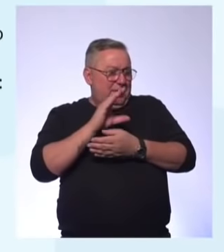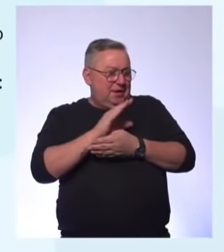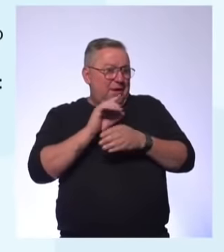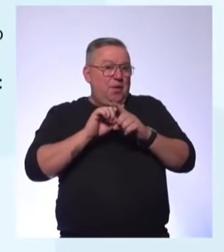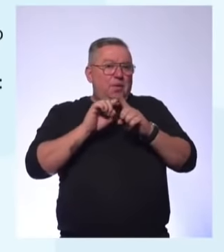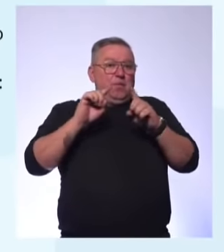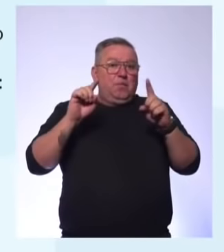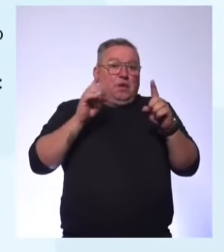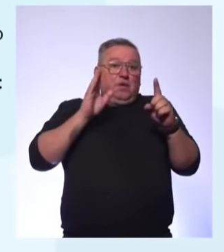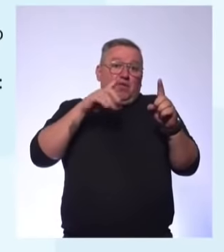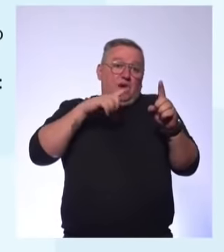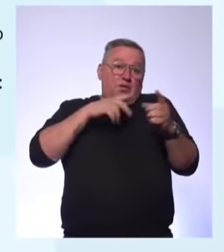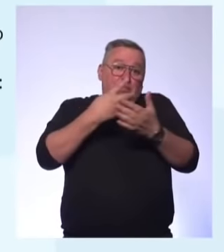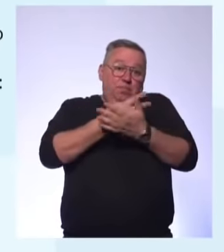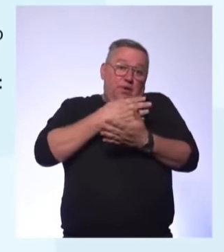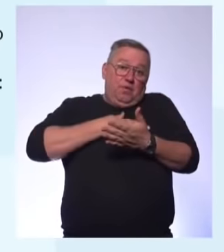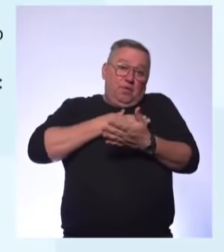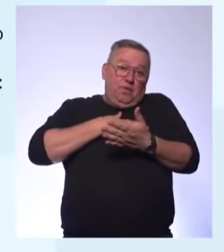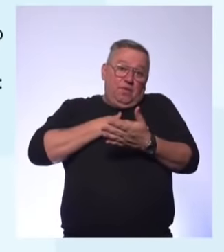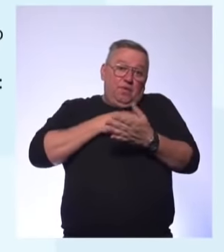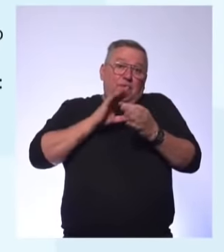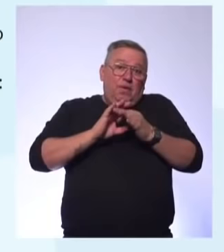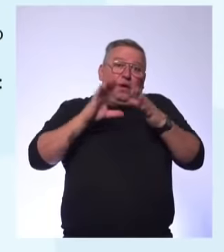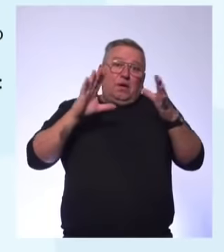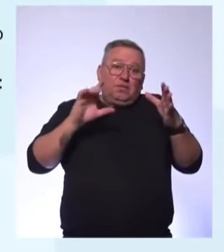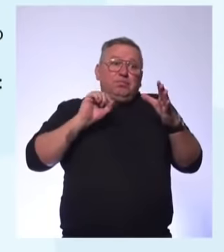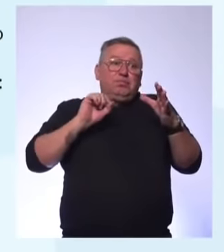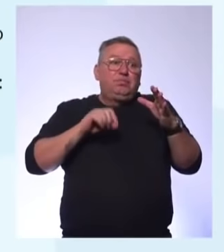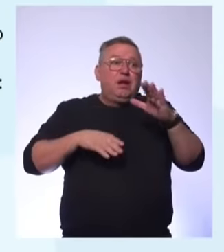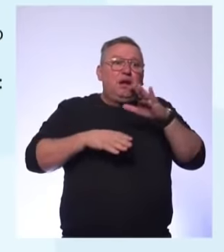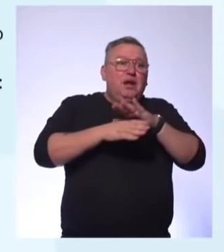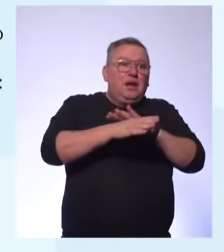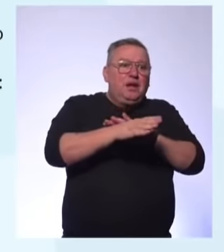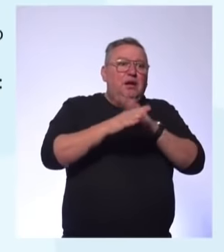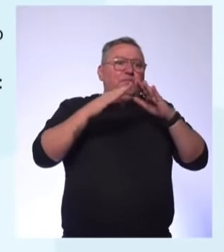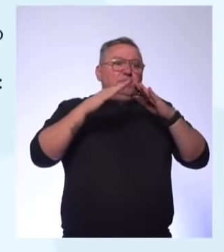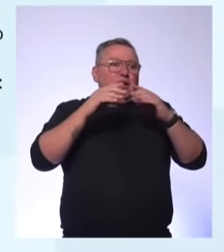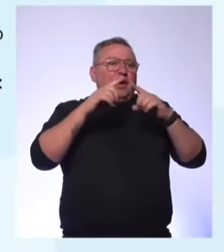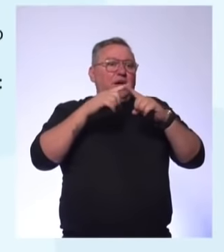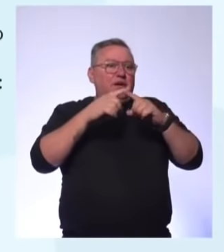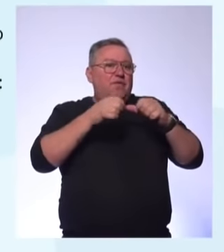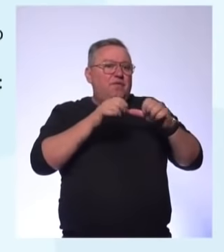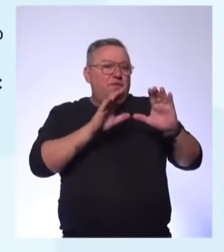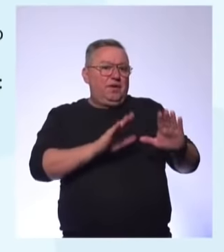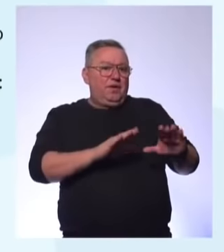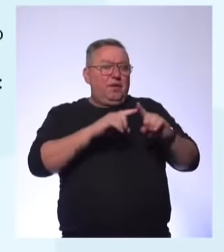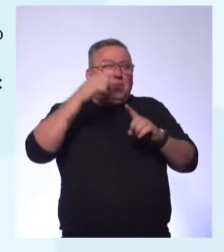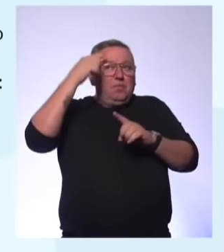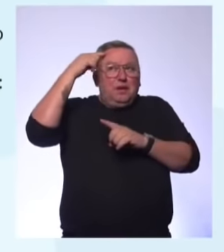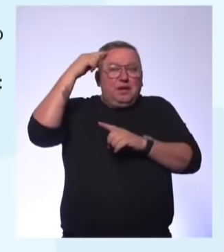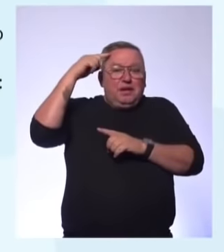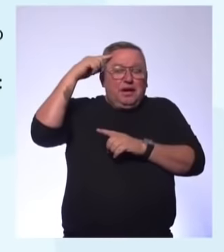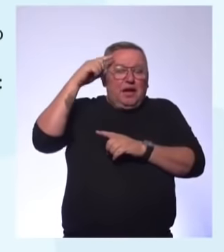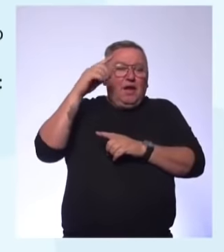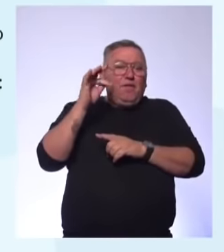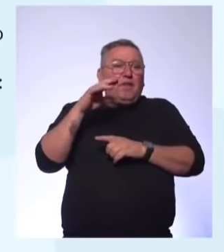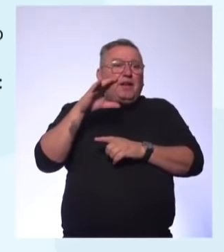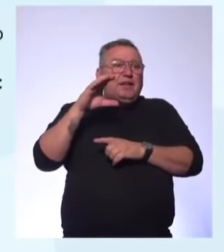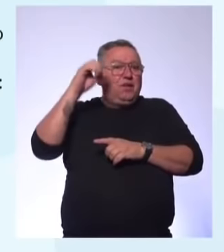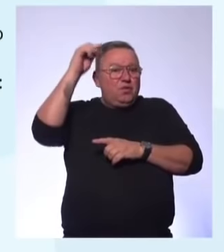Mas, já que o erro foi meu, vamos permitir que os animais fiquem. Afinal, o que pensará São